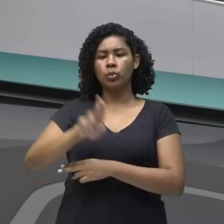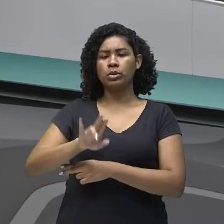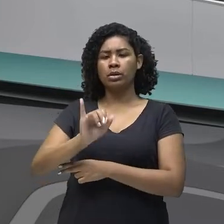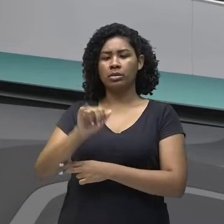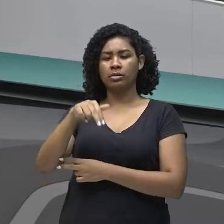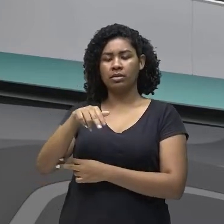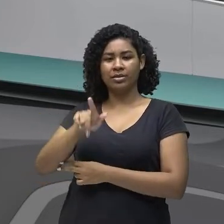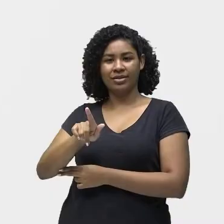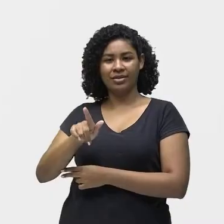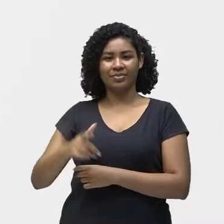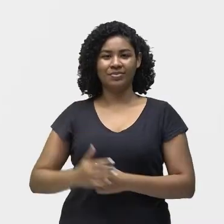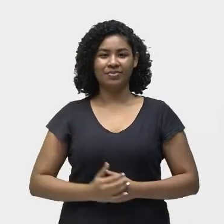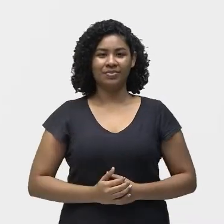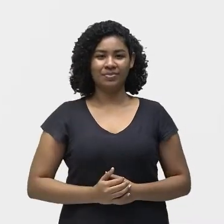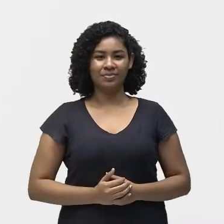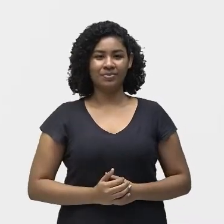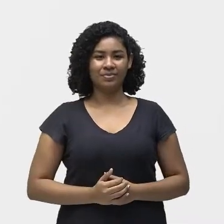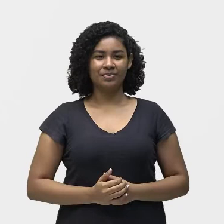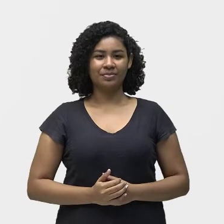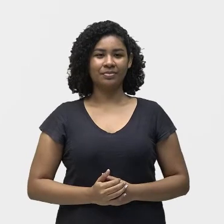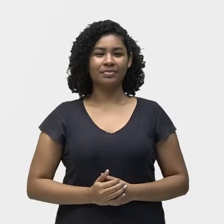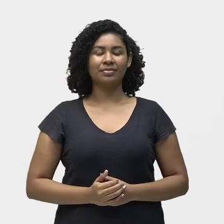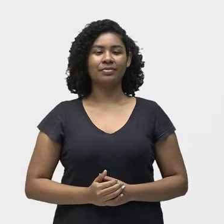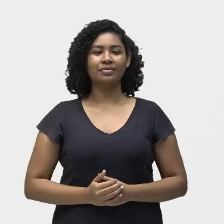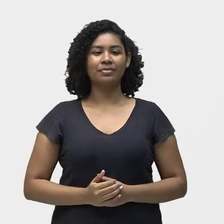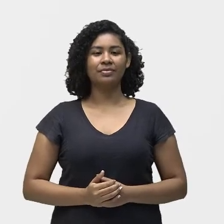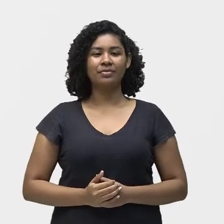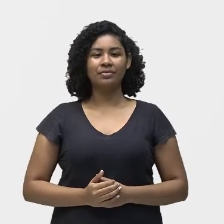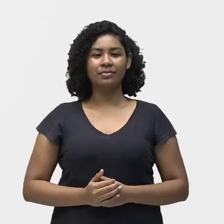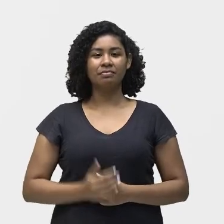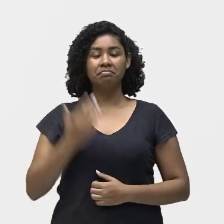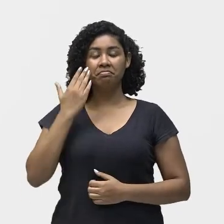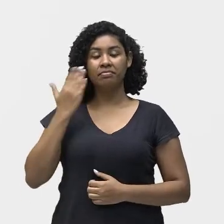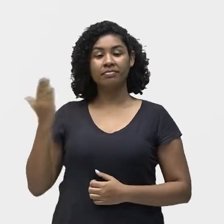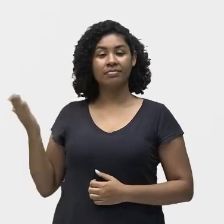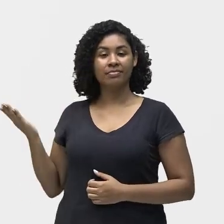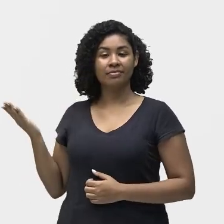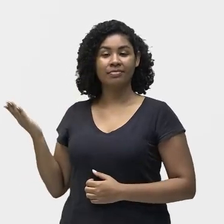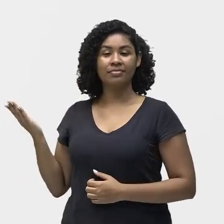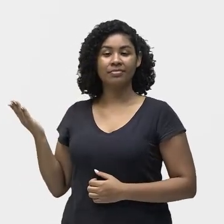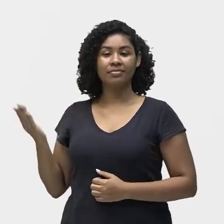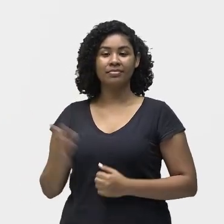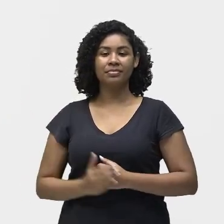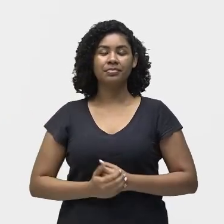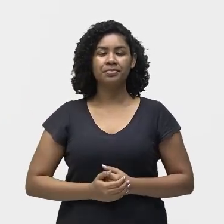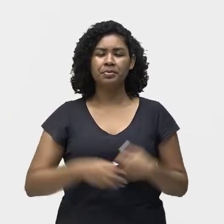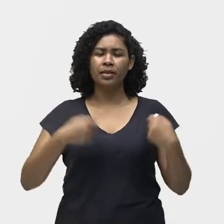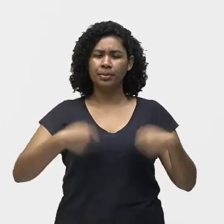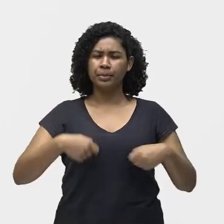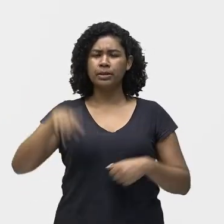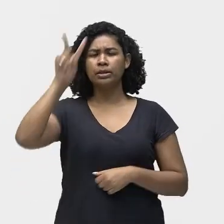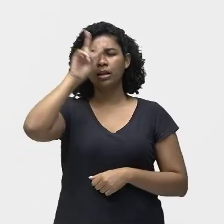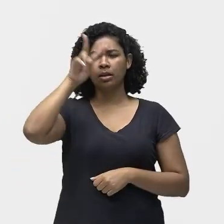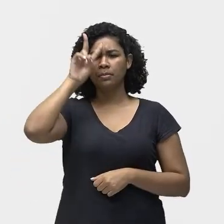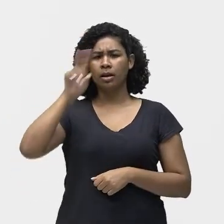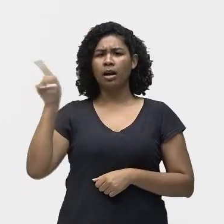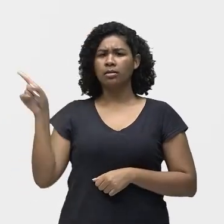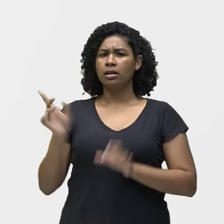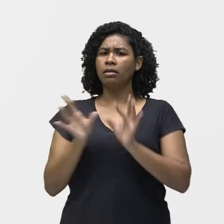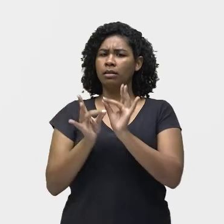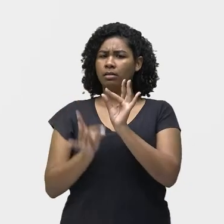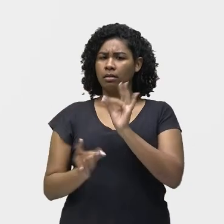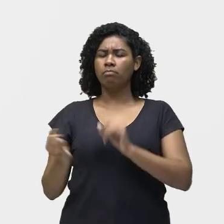lá no verbo. Vamos dar uma olhada. Olha só, gente. eu preciso lembrar desses detalhes para que eu possa